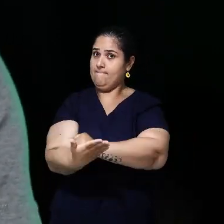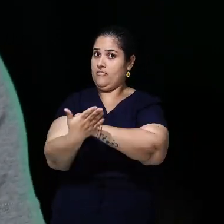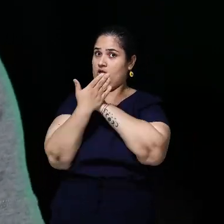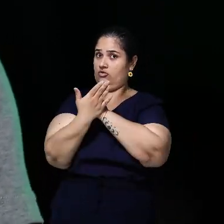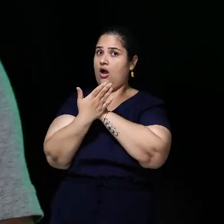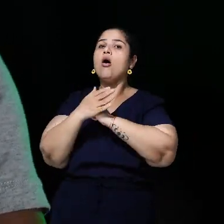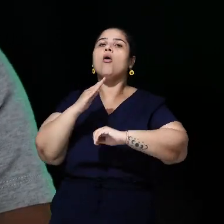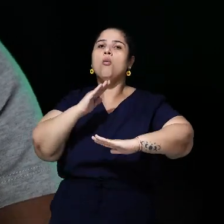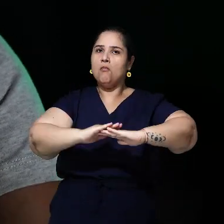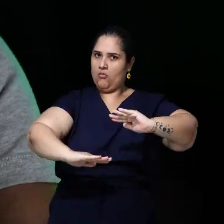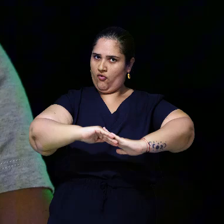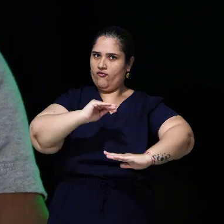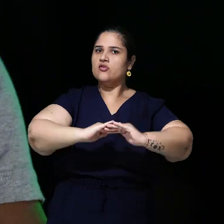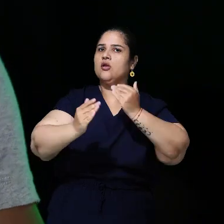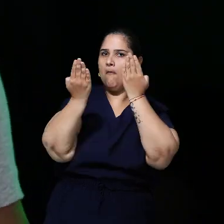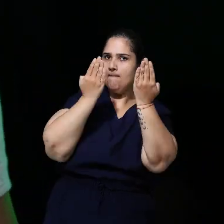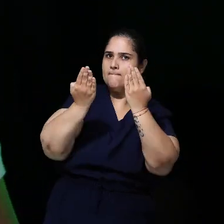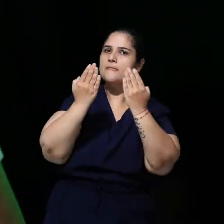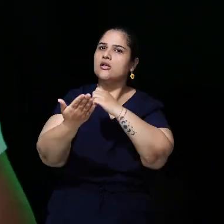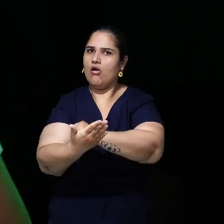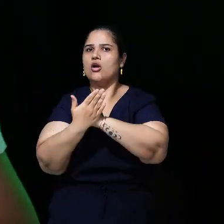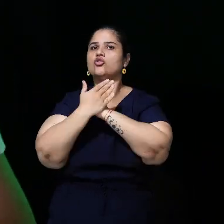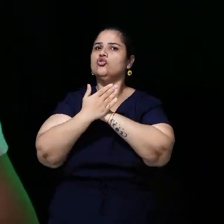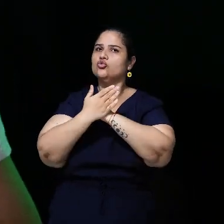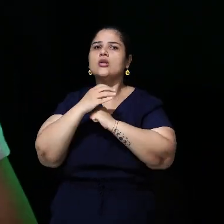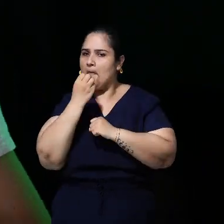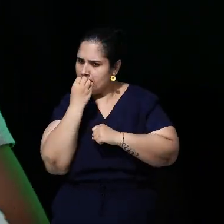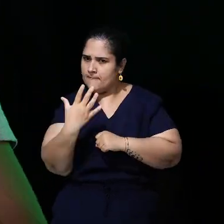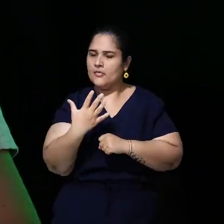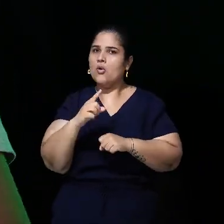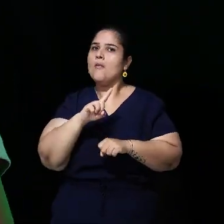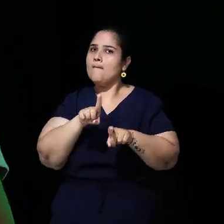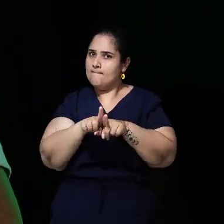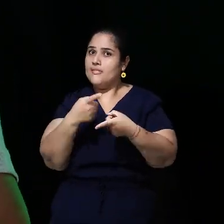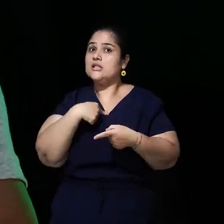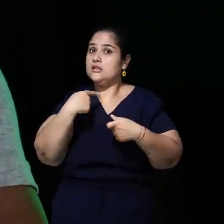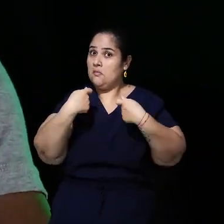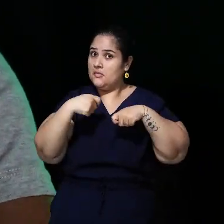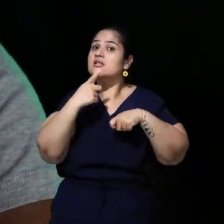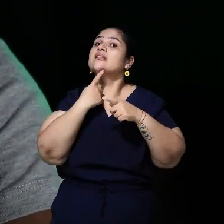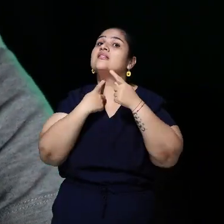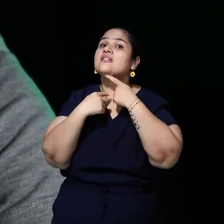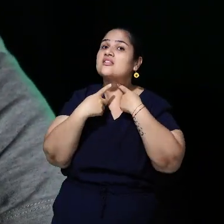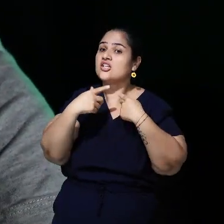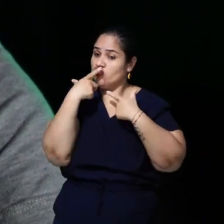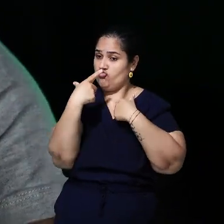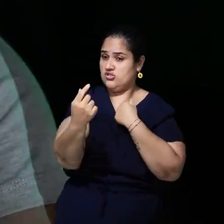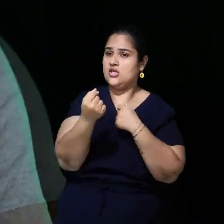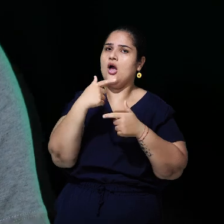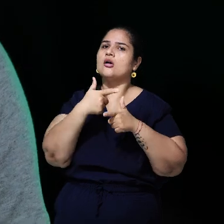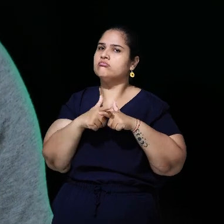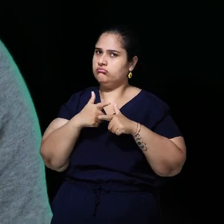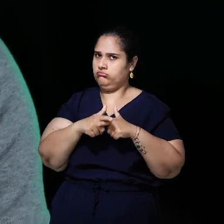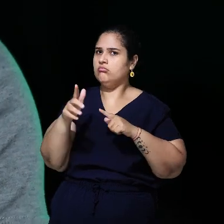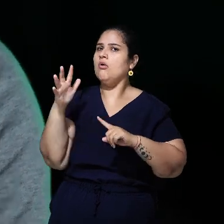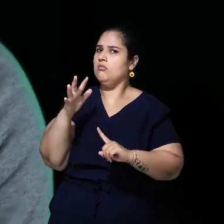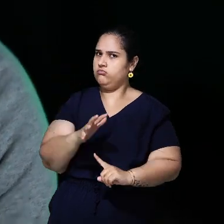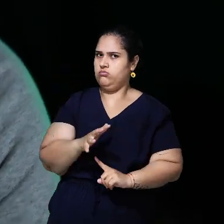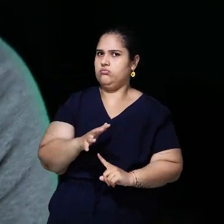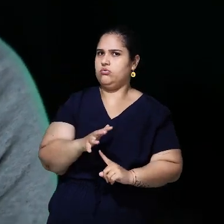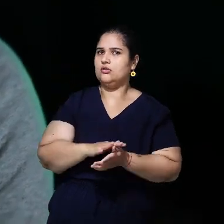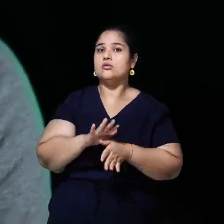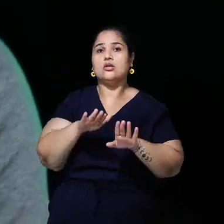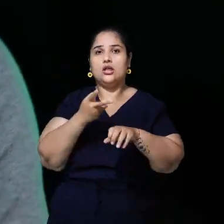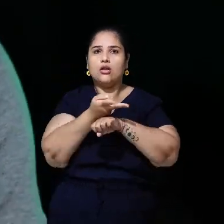ela é indispensável, mas se não houver a vontade própria de sair desse problema, é inútil, entendeu? Então procurar